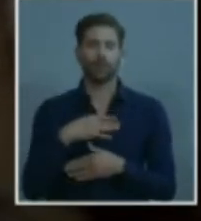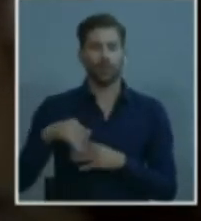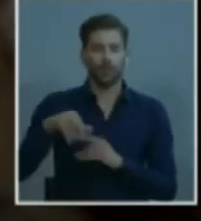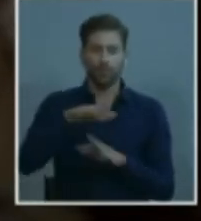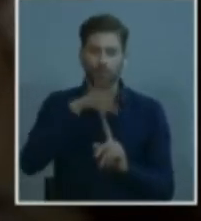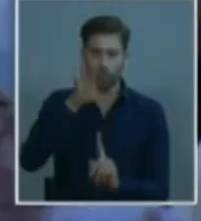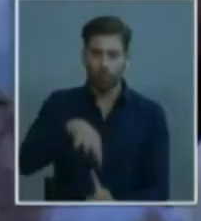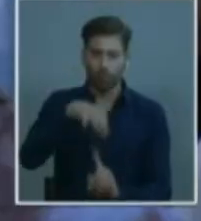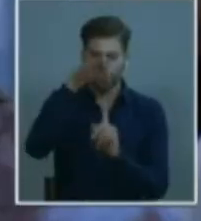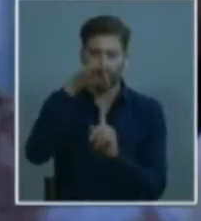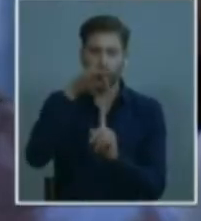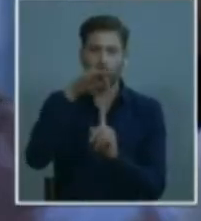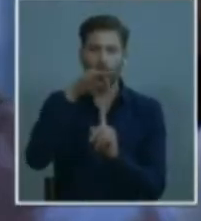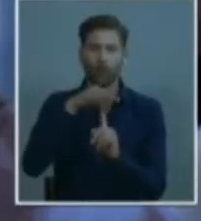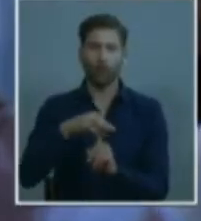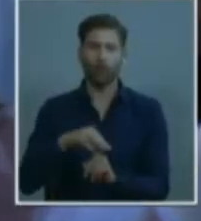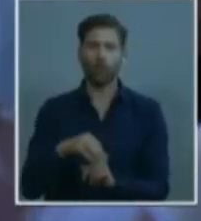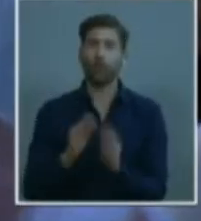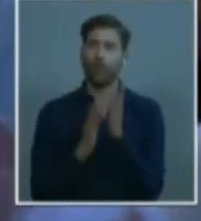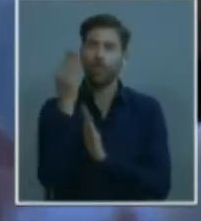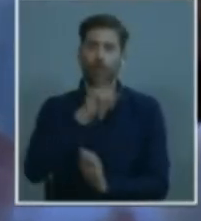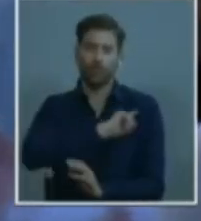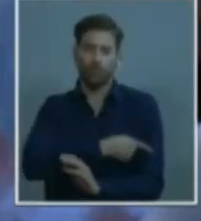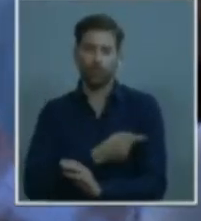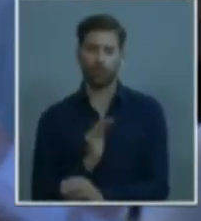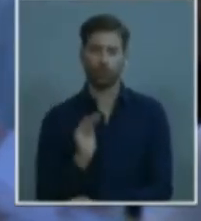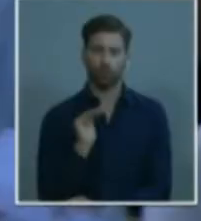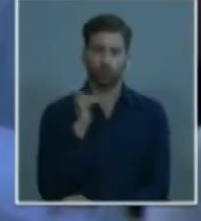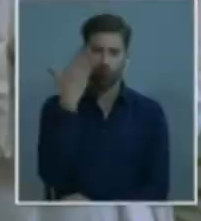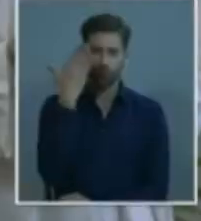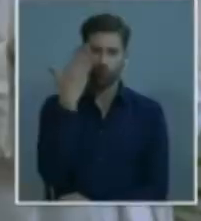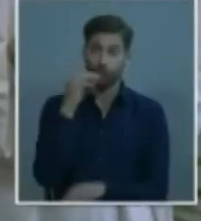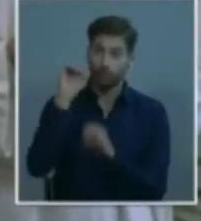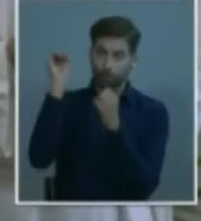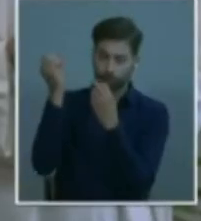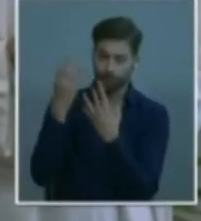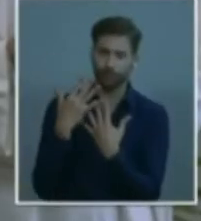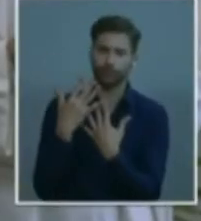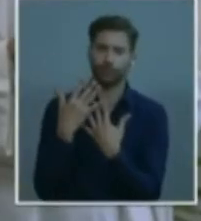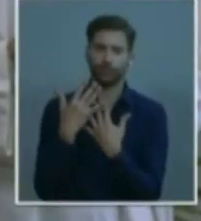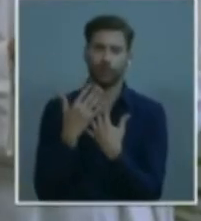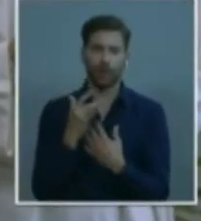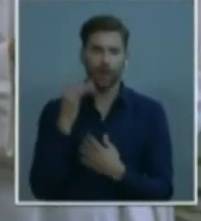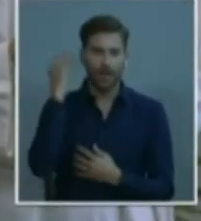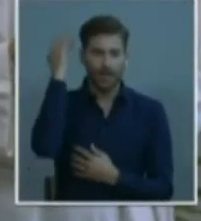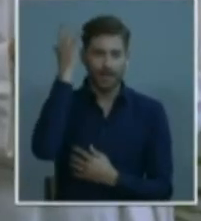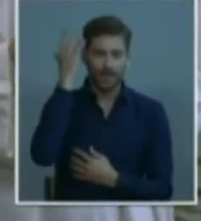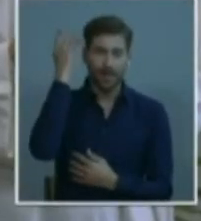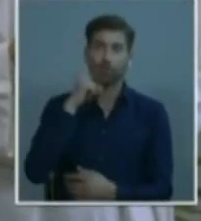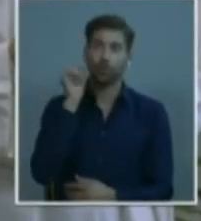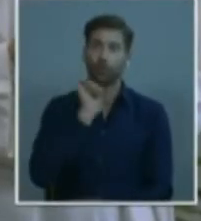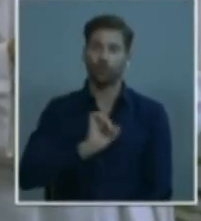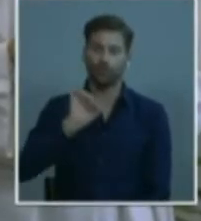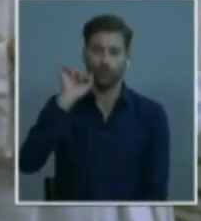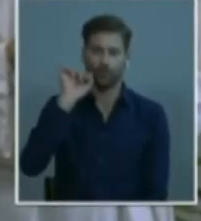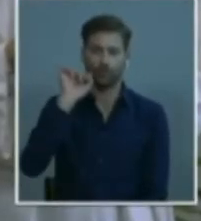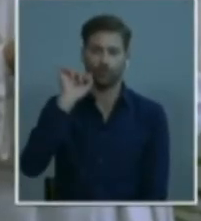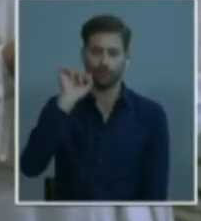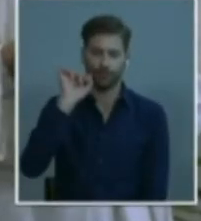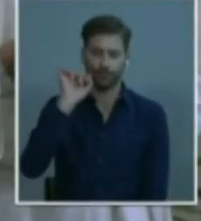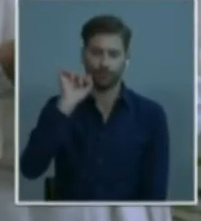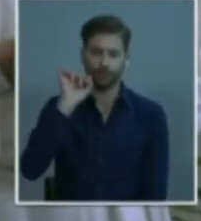O Todo-Poderoso fez em mim maravilhas. Santo é o seu nome. A